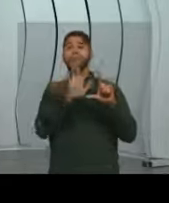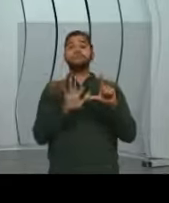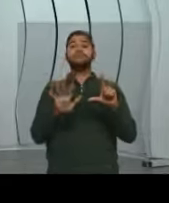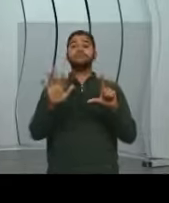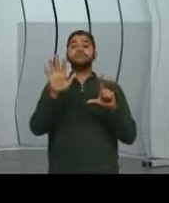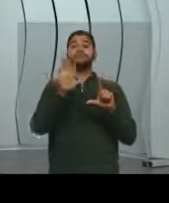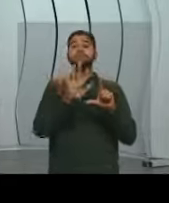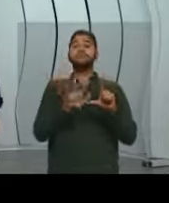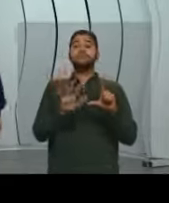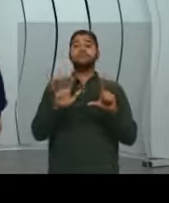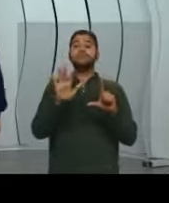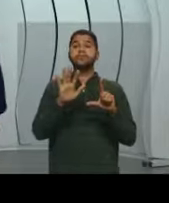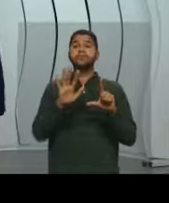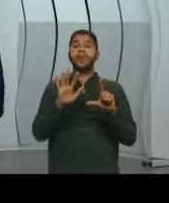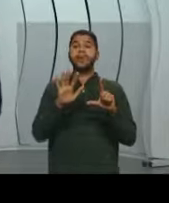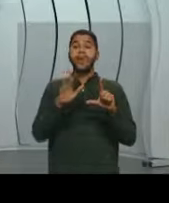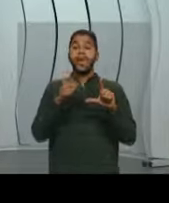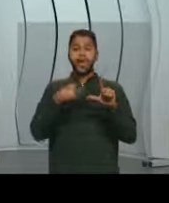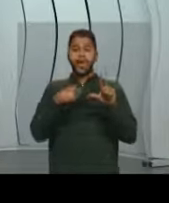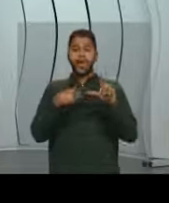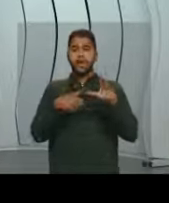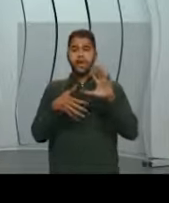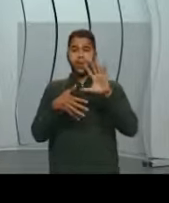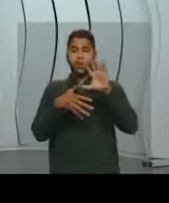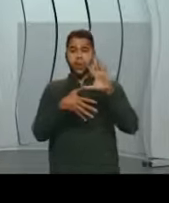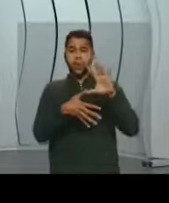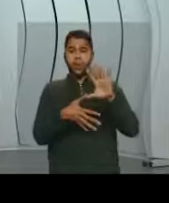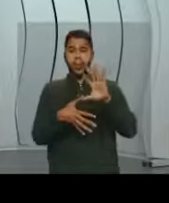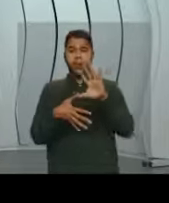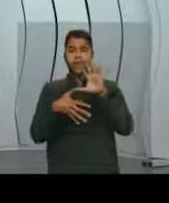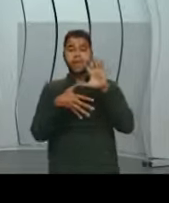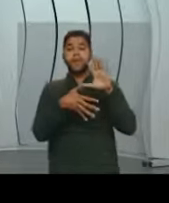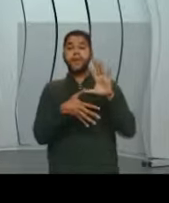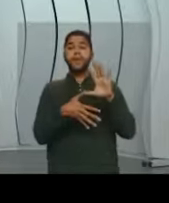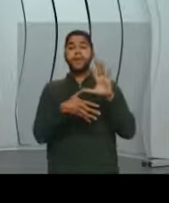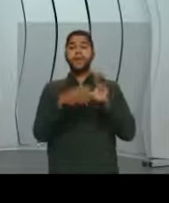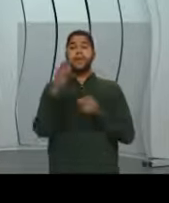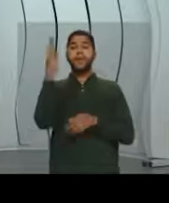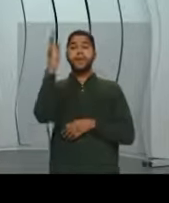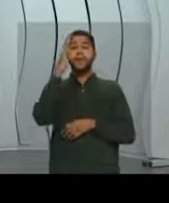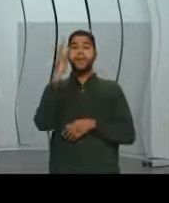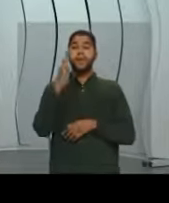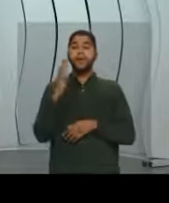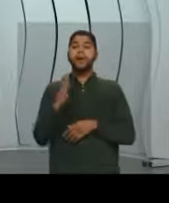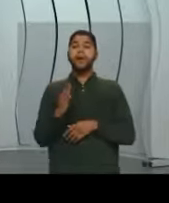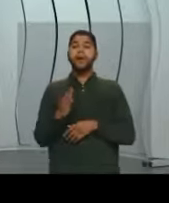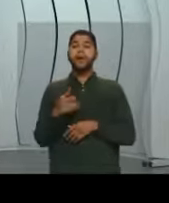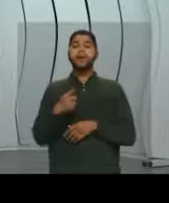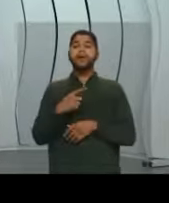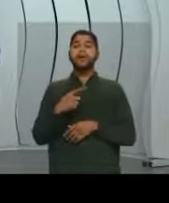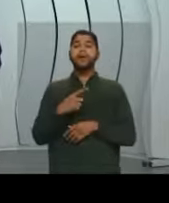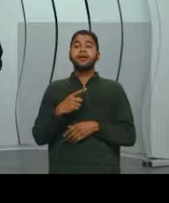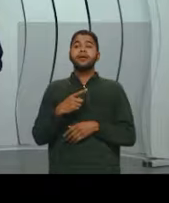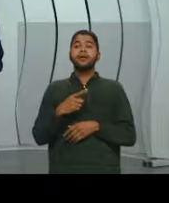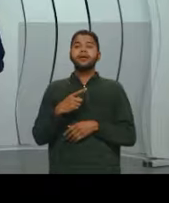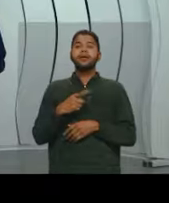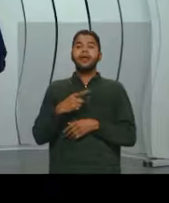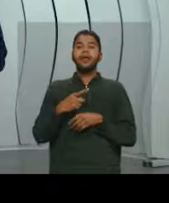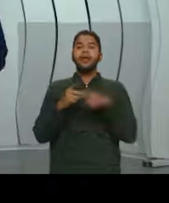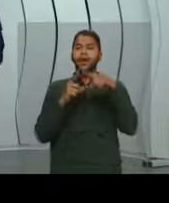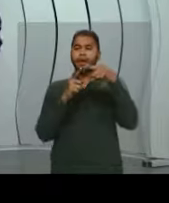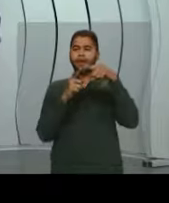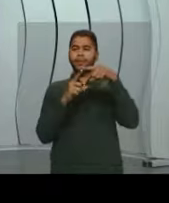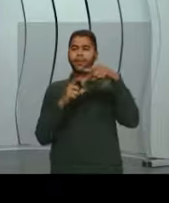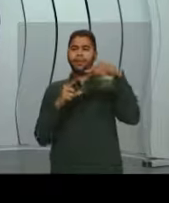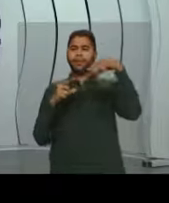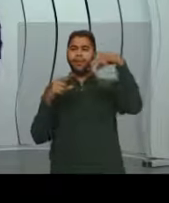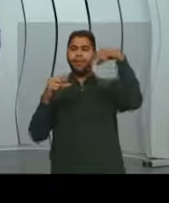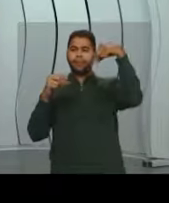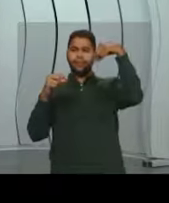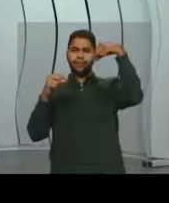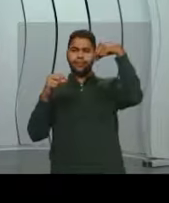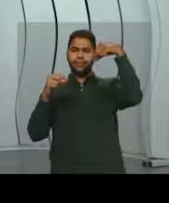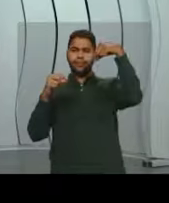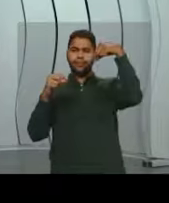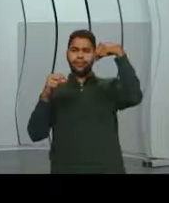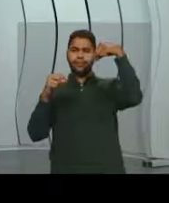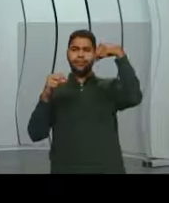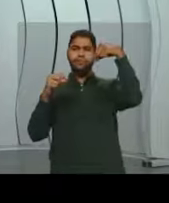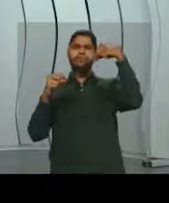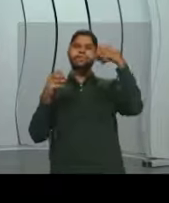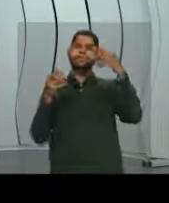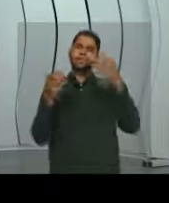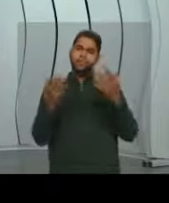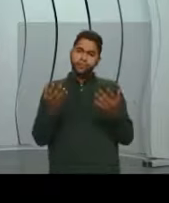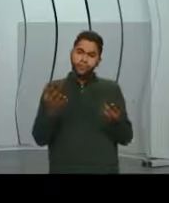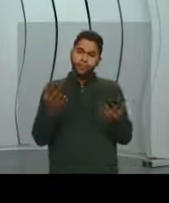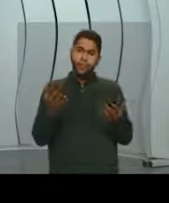só, é o mapa do Brasil e aqui tem uma parte de quê? De uma lua. E claro